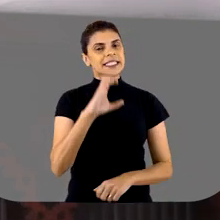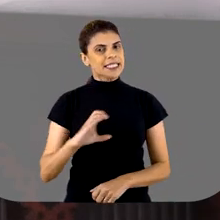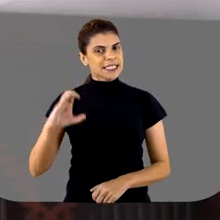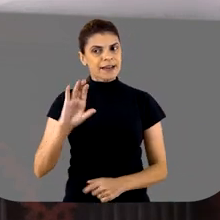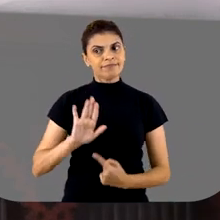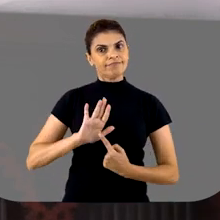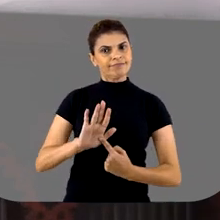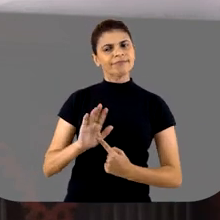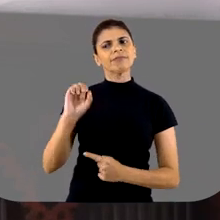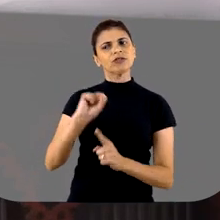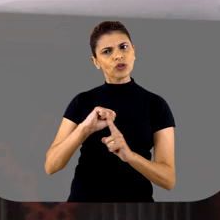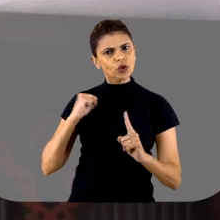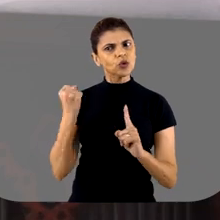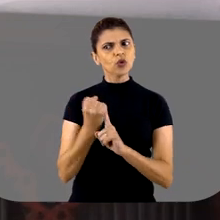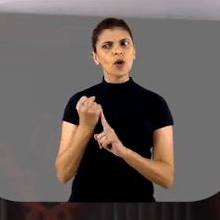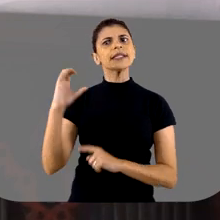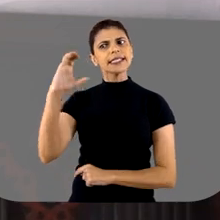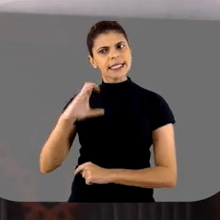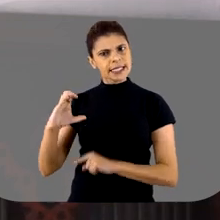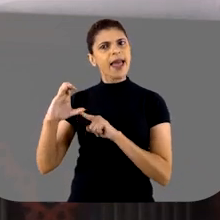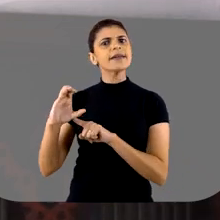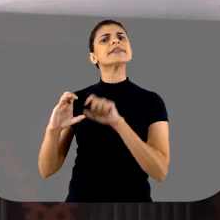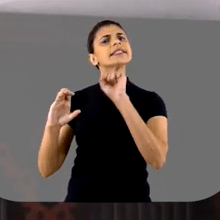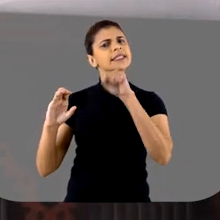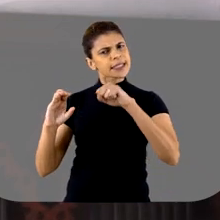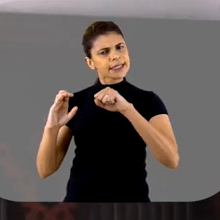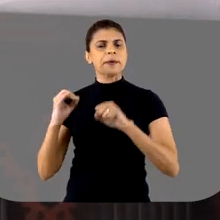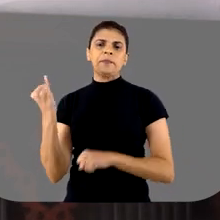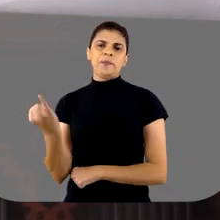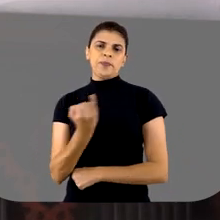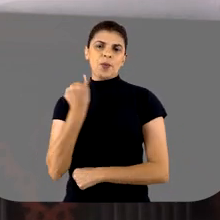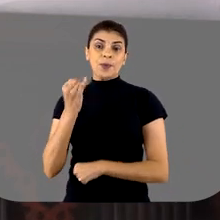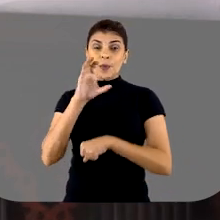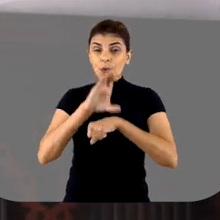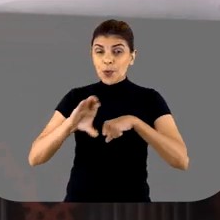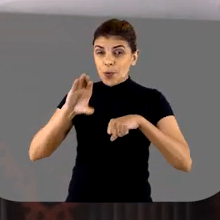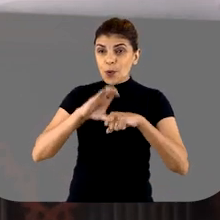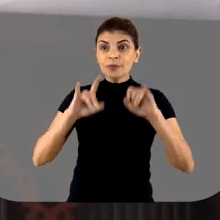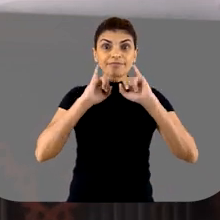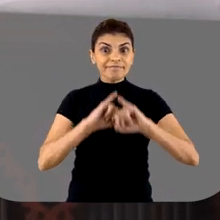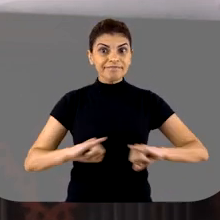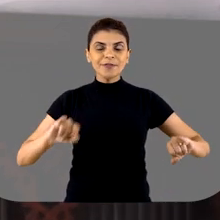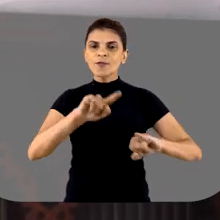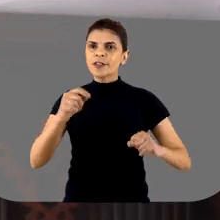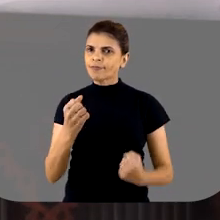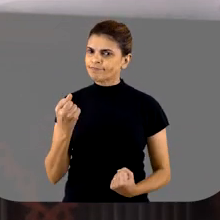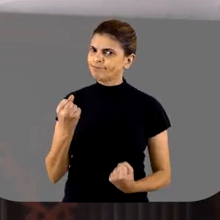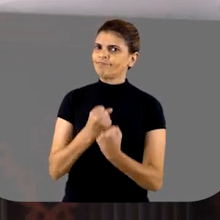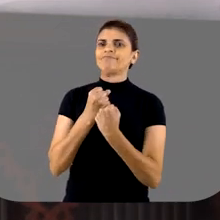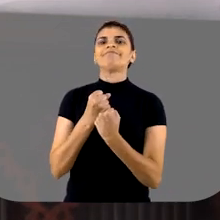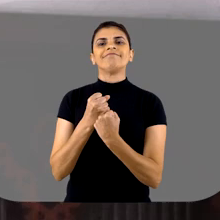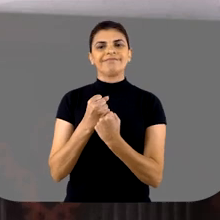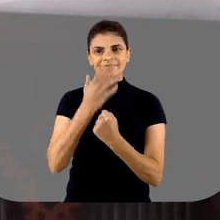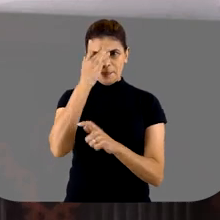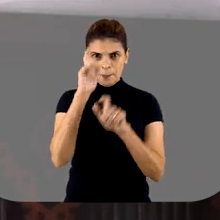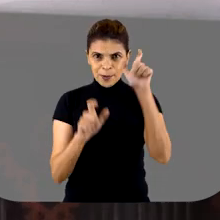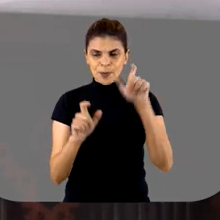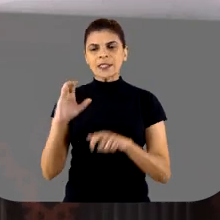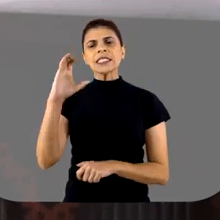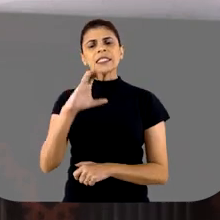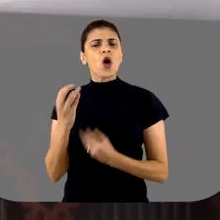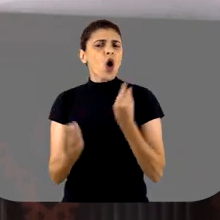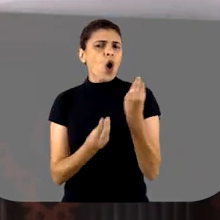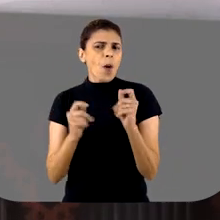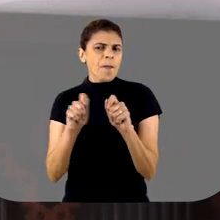para a sociedade que a ciência é sim importante. Então, esse curso é para dar uma ferramenta para vocês, cientistas, de